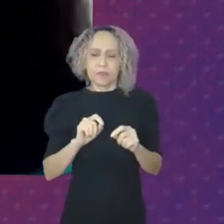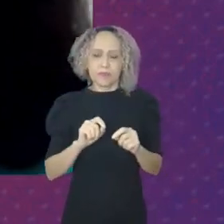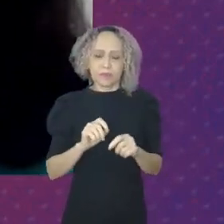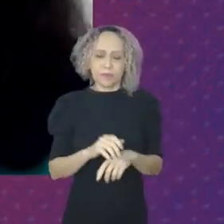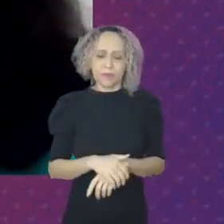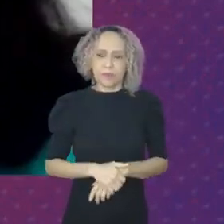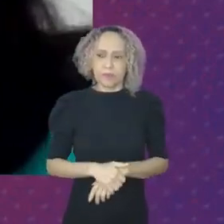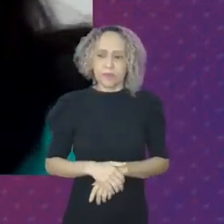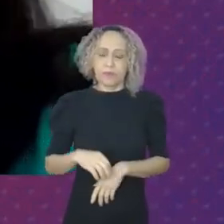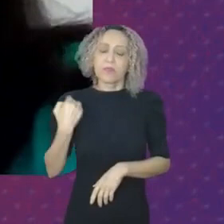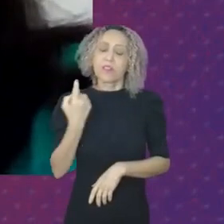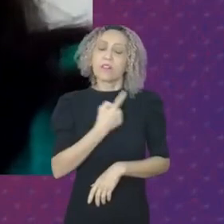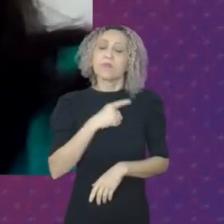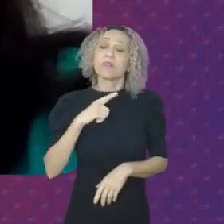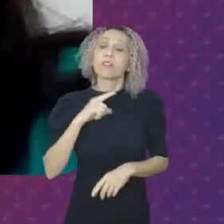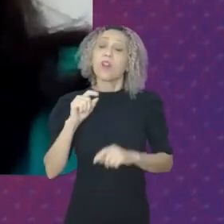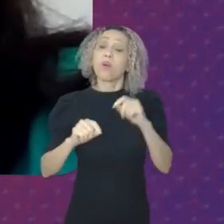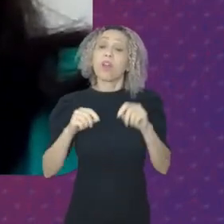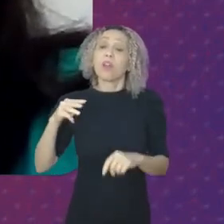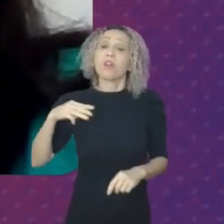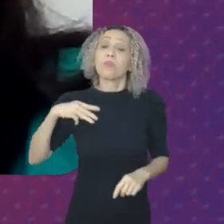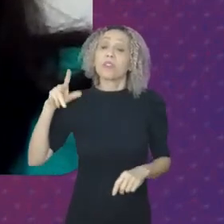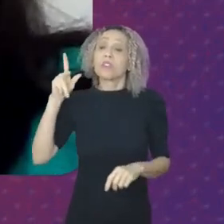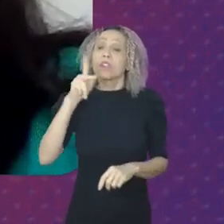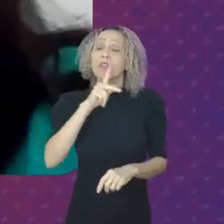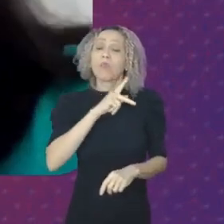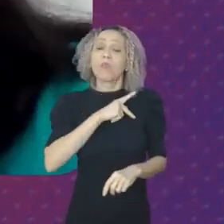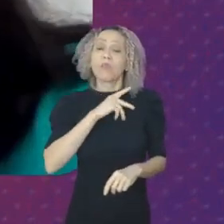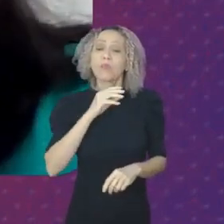atuar, nós vamos ter o Ministério Público